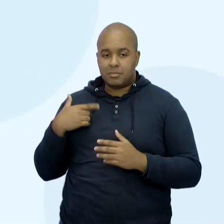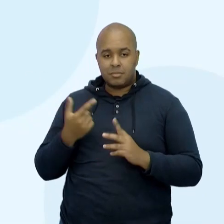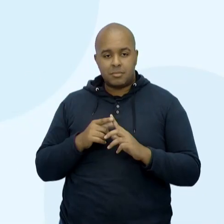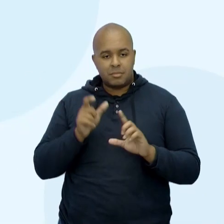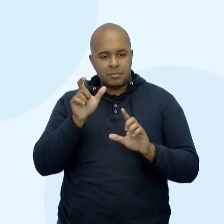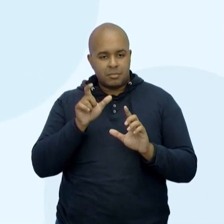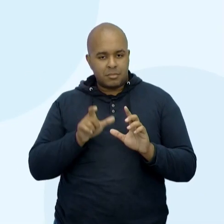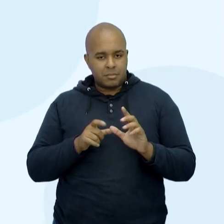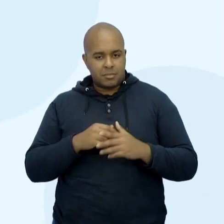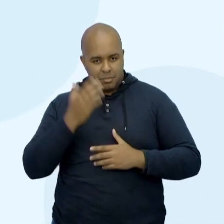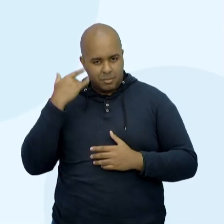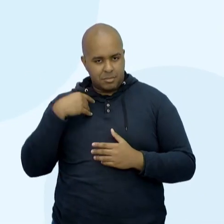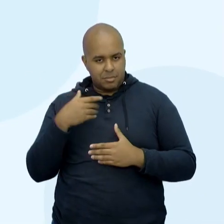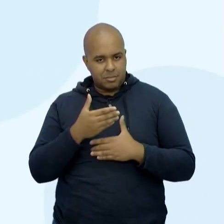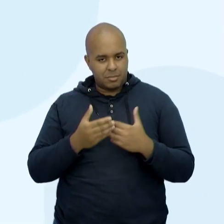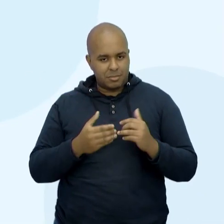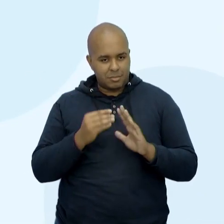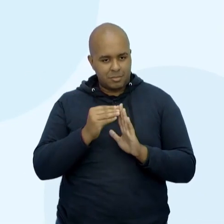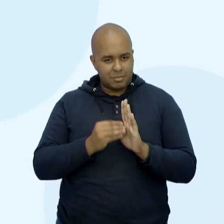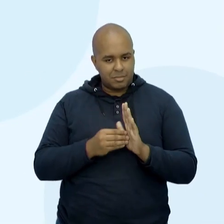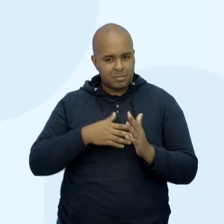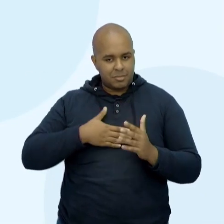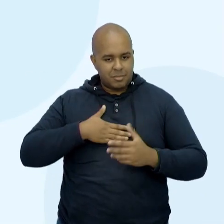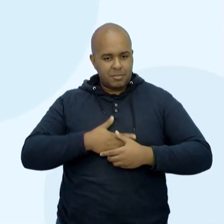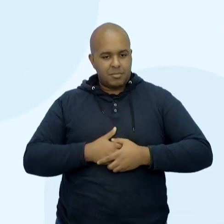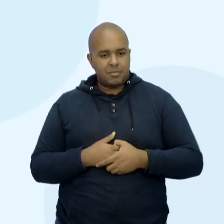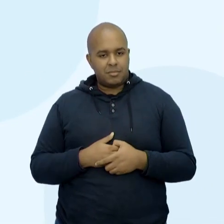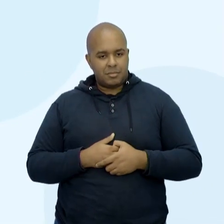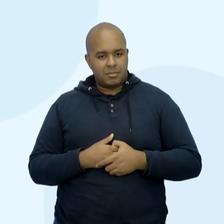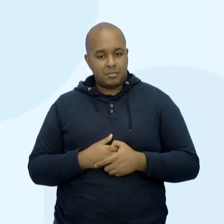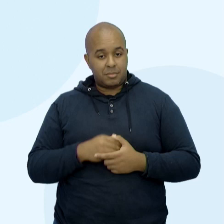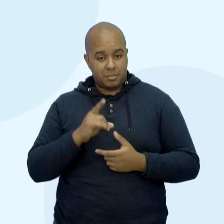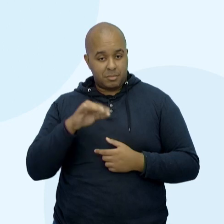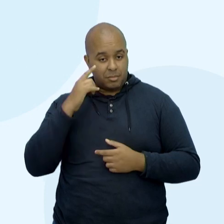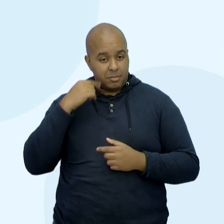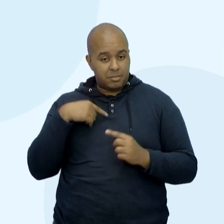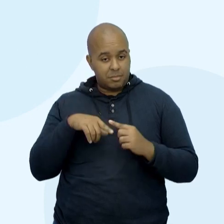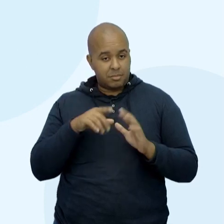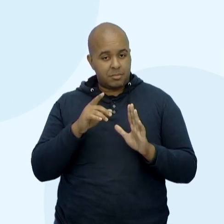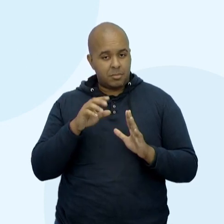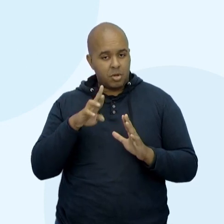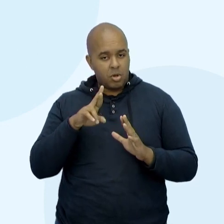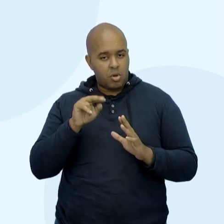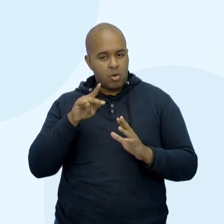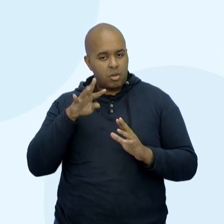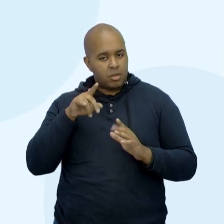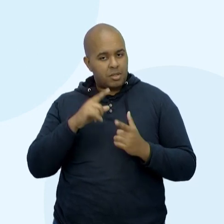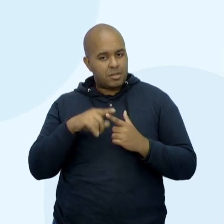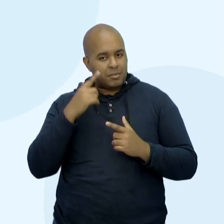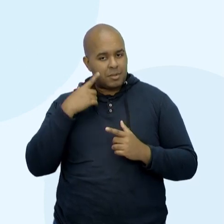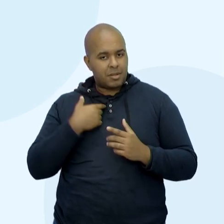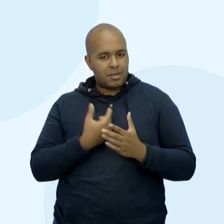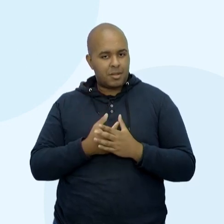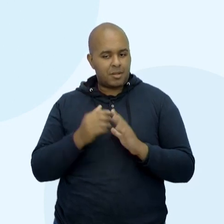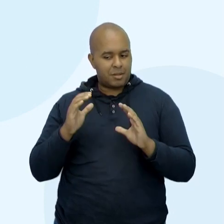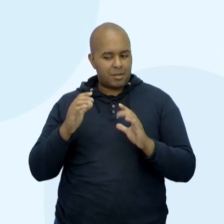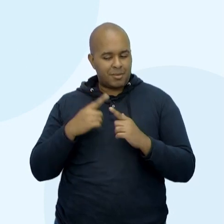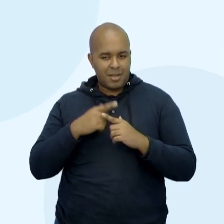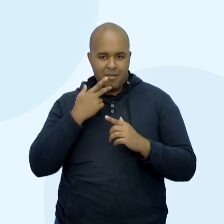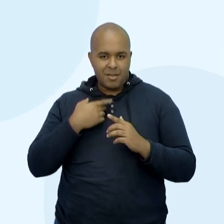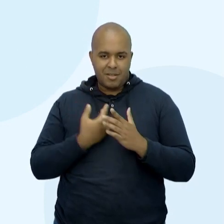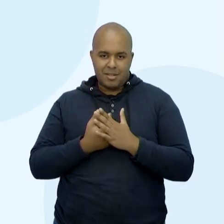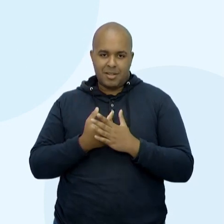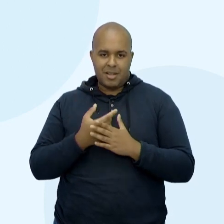porque eu sei que você gosta. Aê! Então, a Denise, coloquei o Rodrigues entre aspas, por quê? Porque minha tia briga se a gente